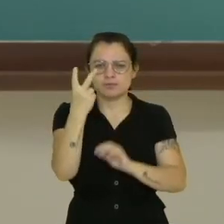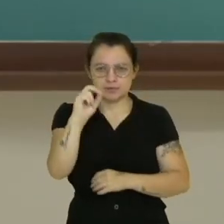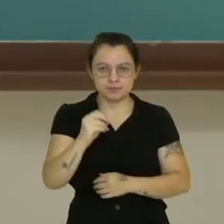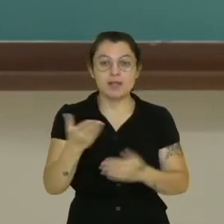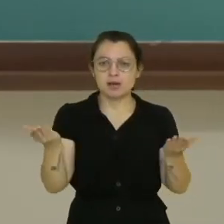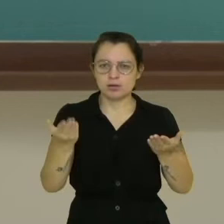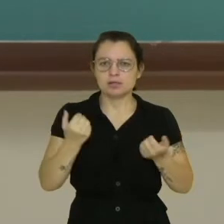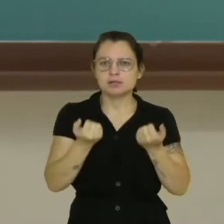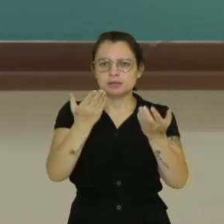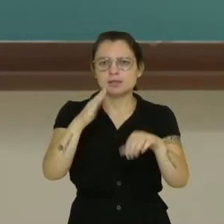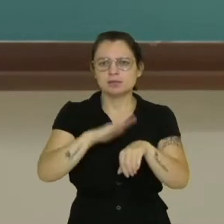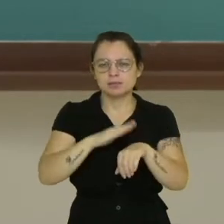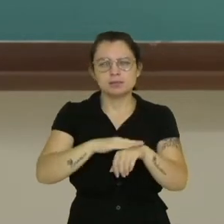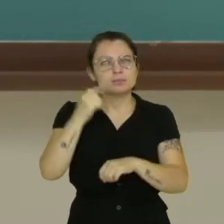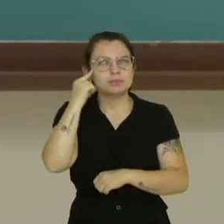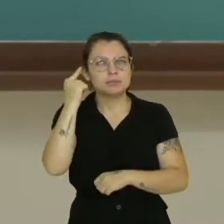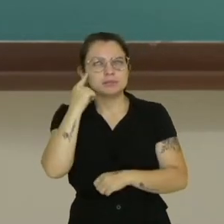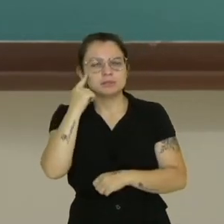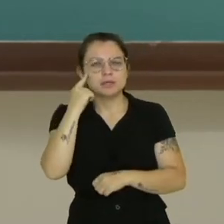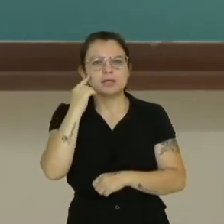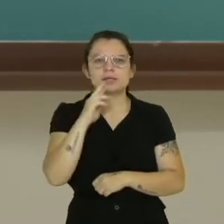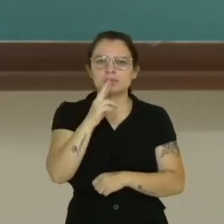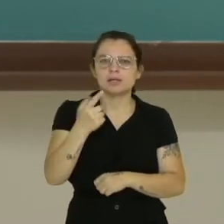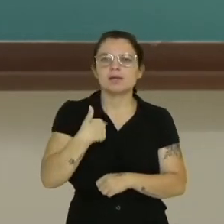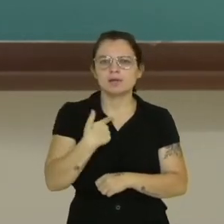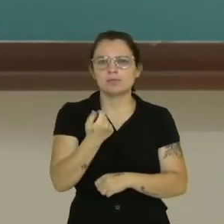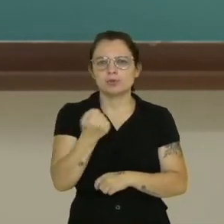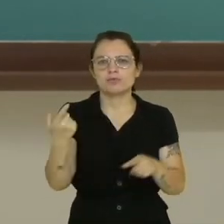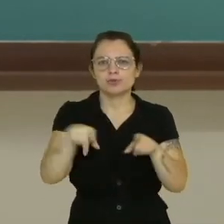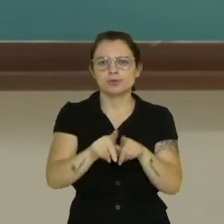vão ter um tempinho aí para pensar e eu já retorno.